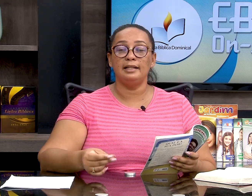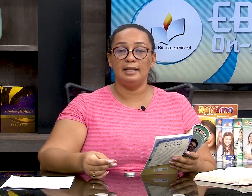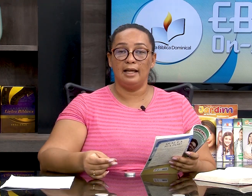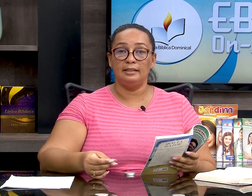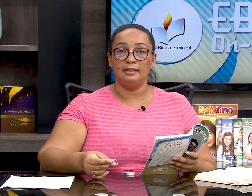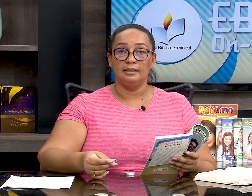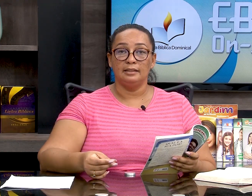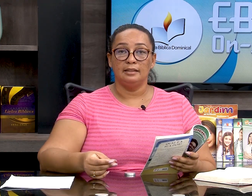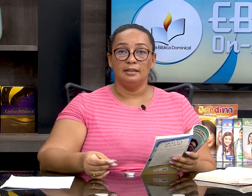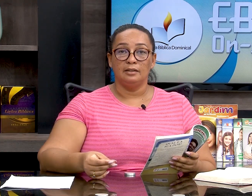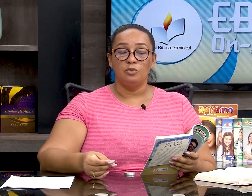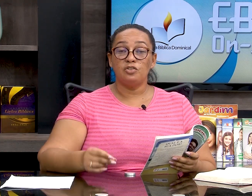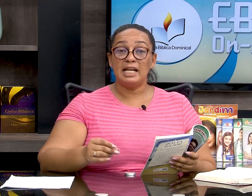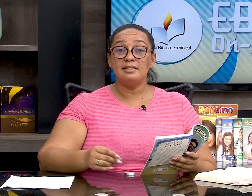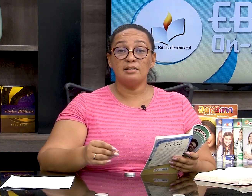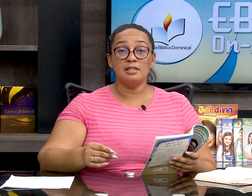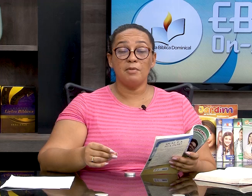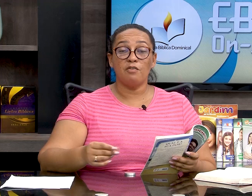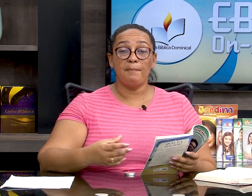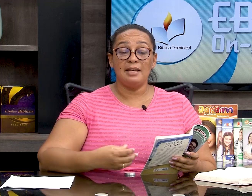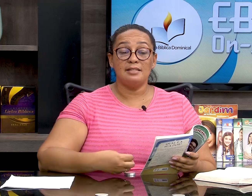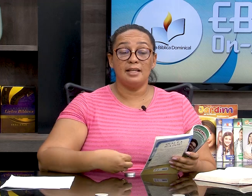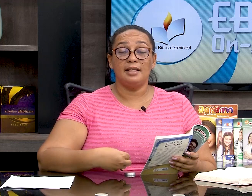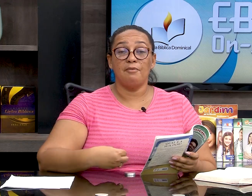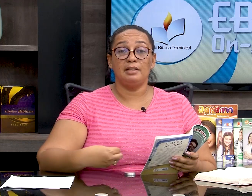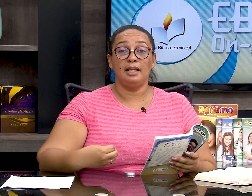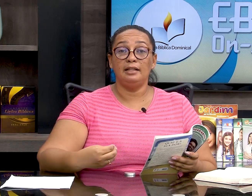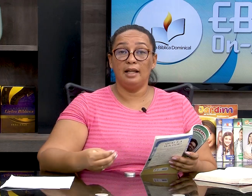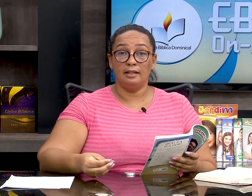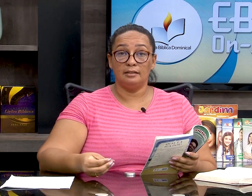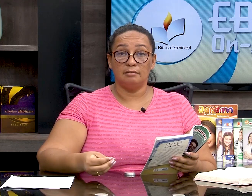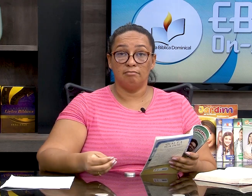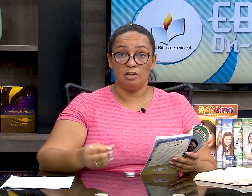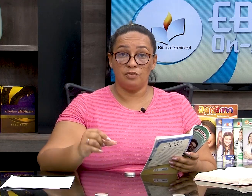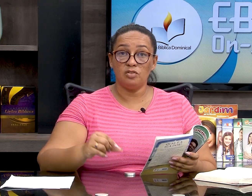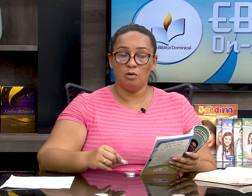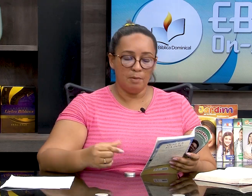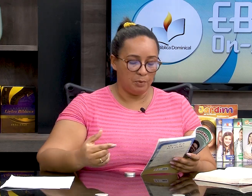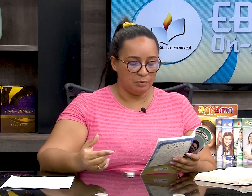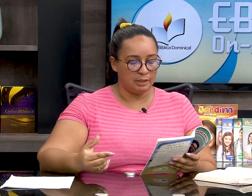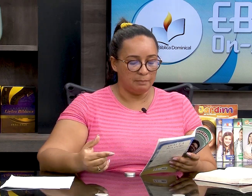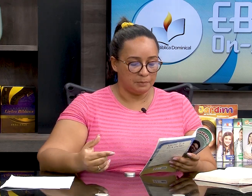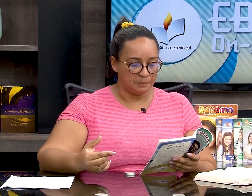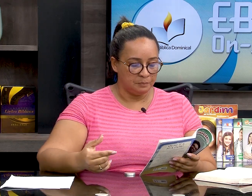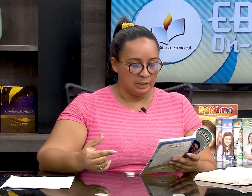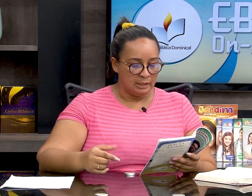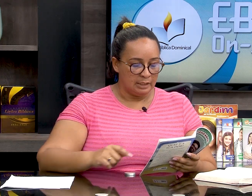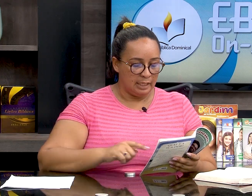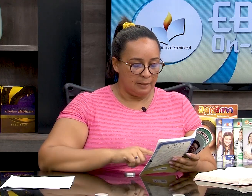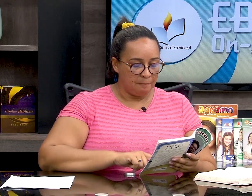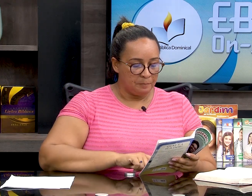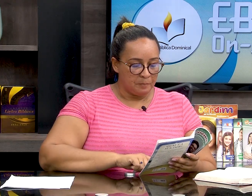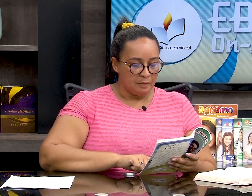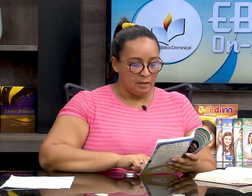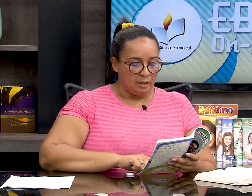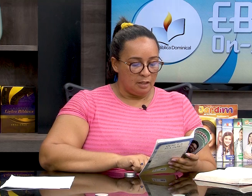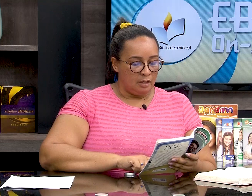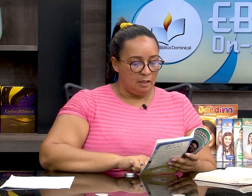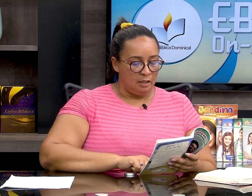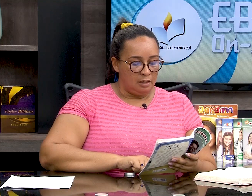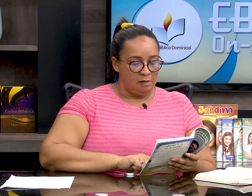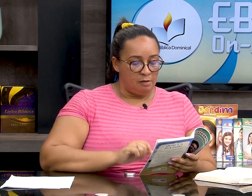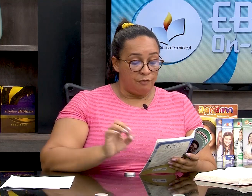durando uma eternidade os três anos e meio vai aparecer que é uma eternidade mas veja como é pouco tempo né